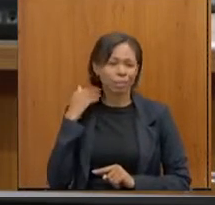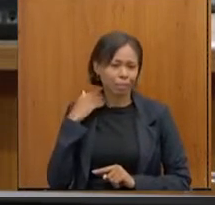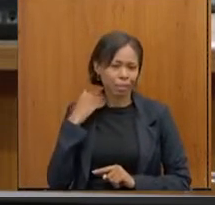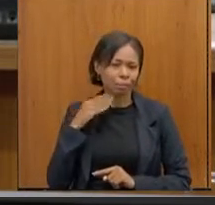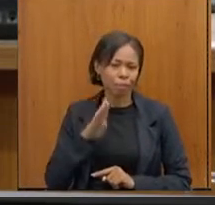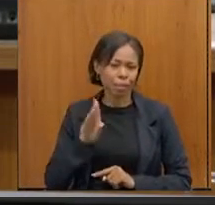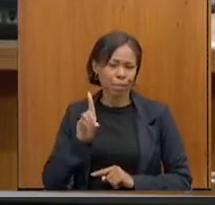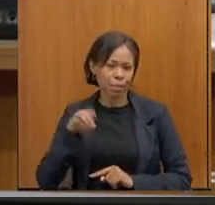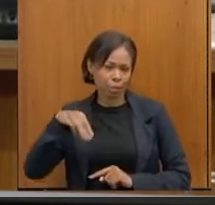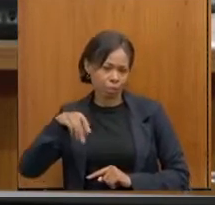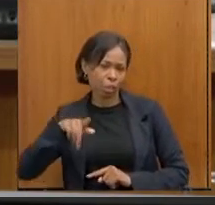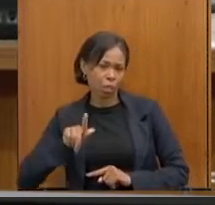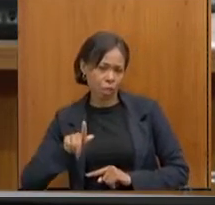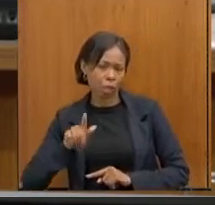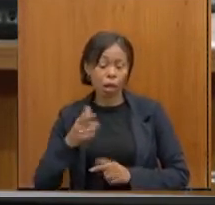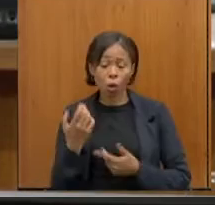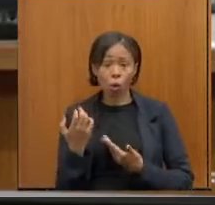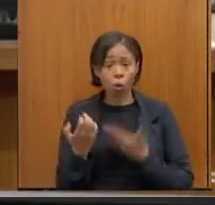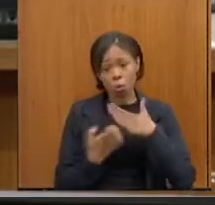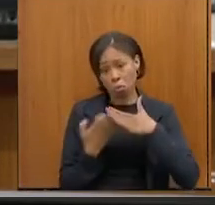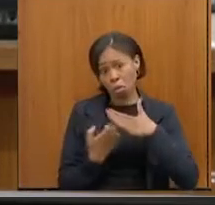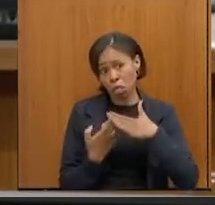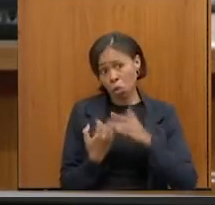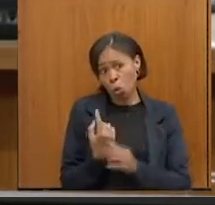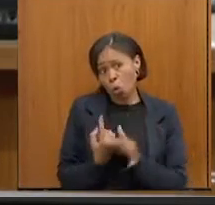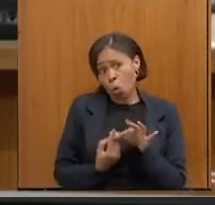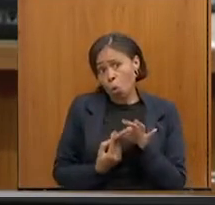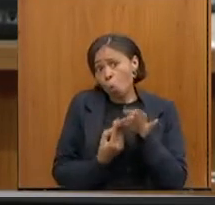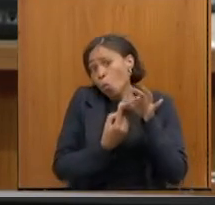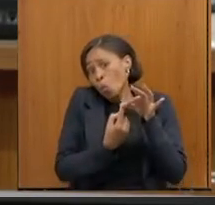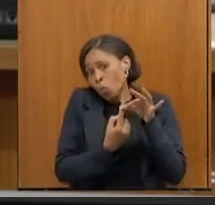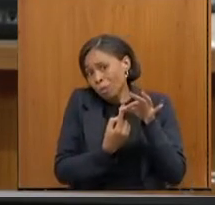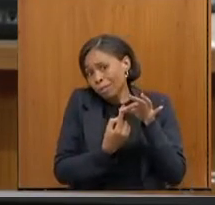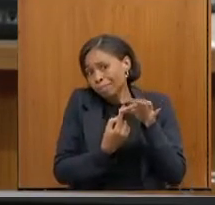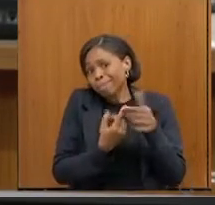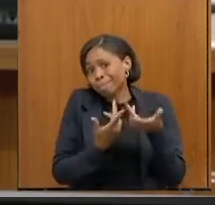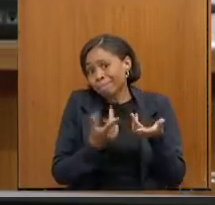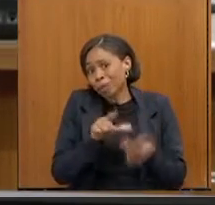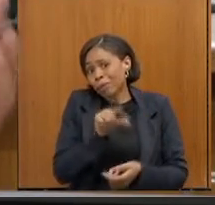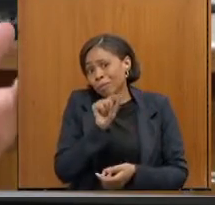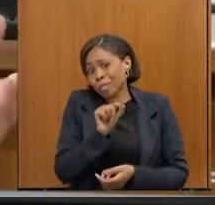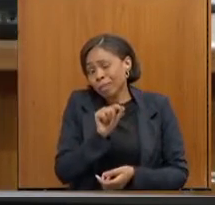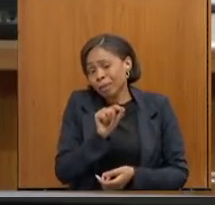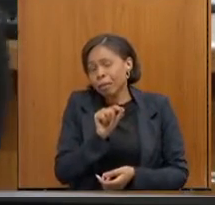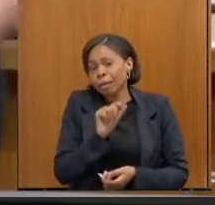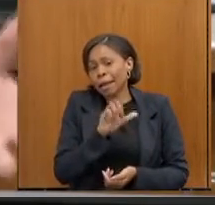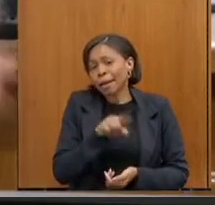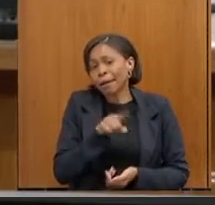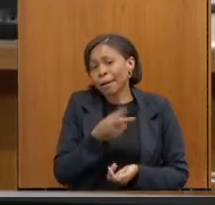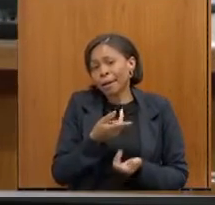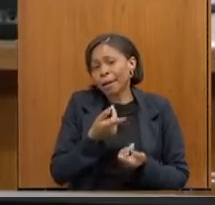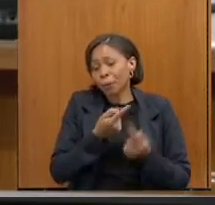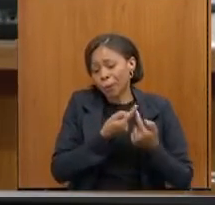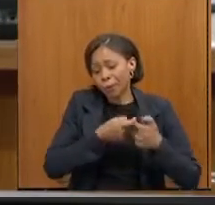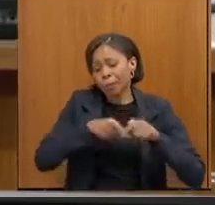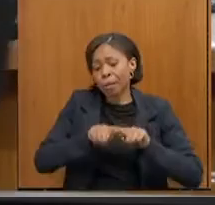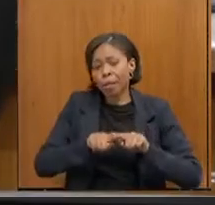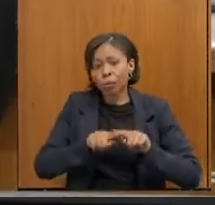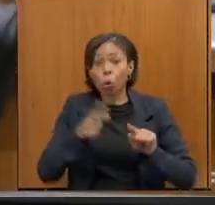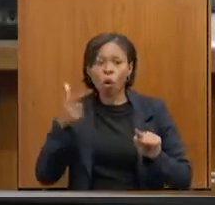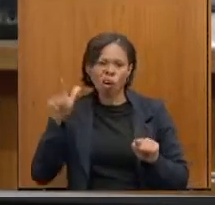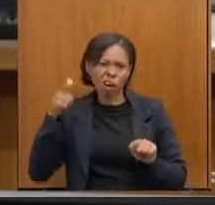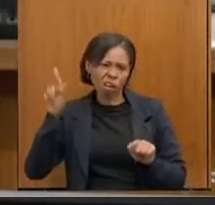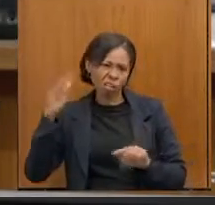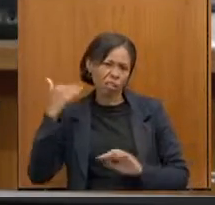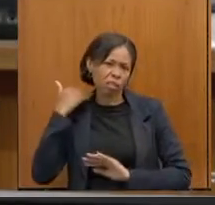só tinha um ou uma opção de produto que era o crédito ao contrário eventualmente de alguns bancos que